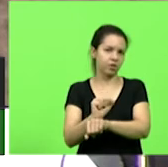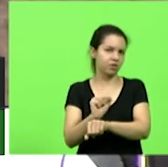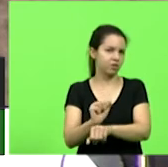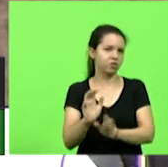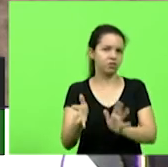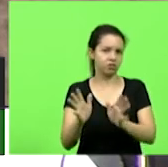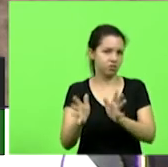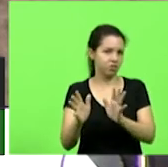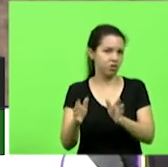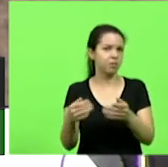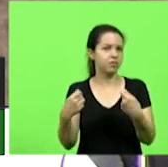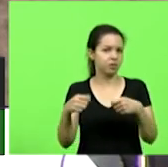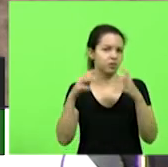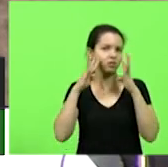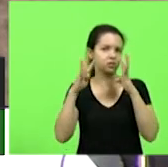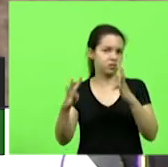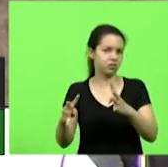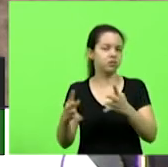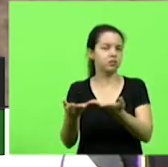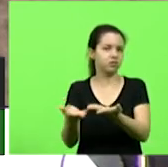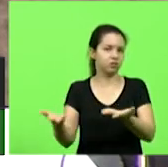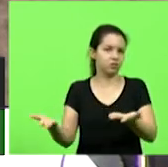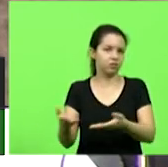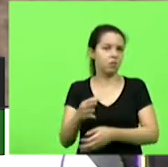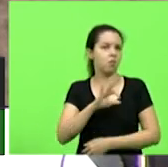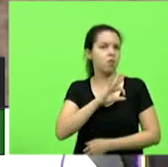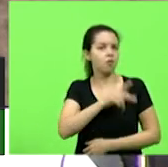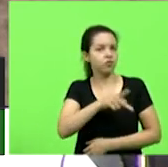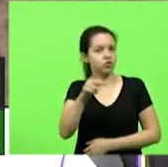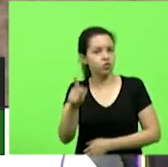de atenção. Professores, policiais.